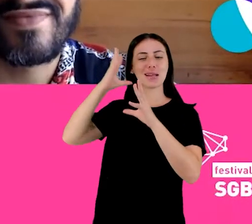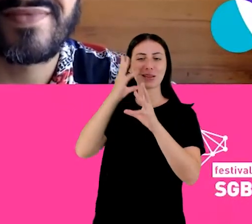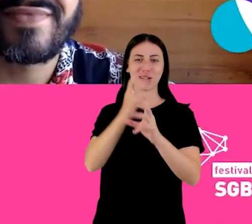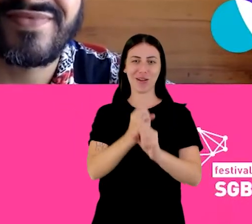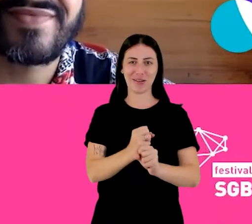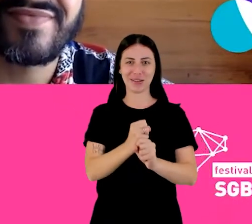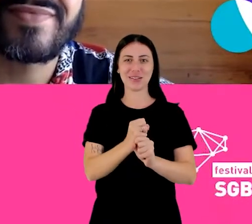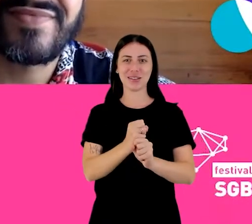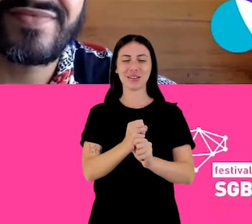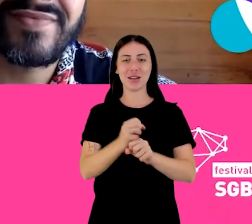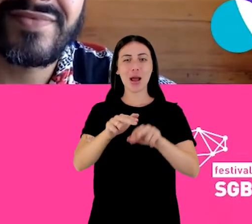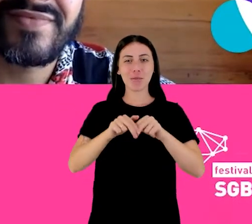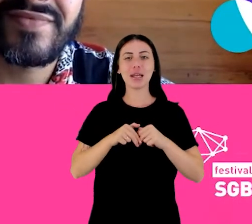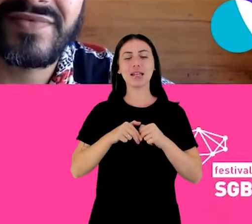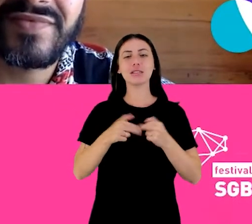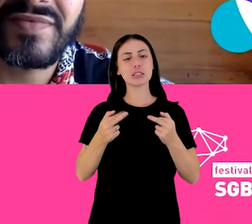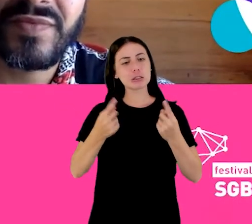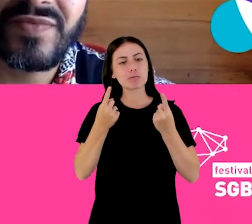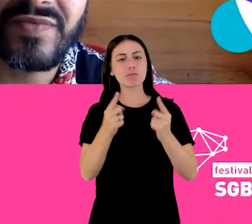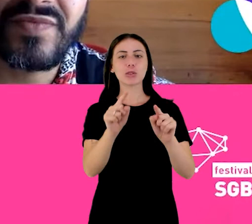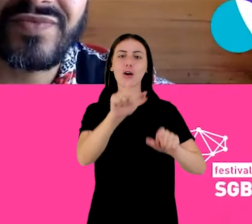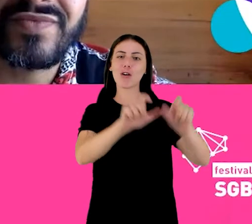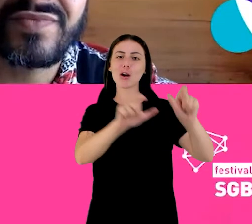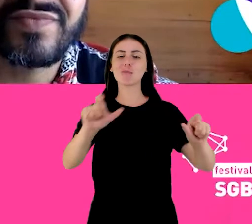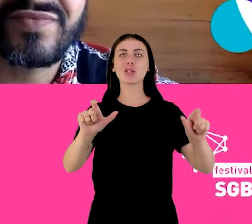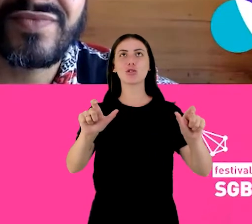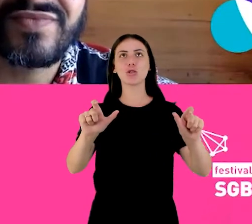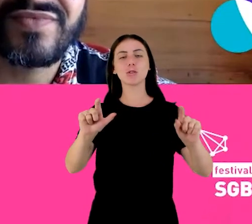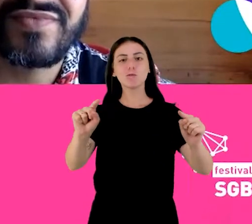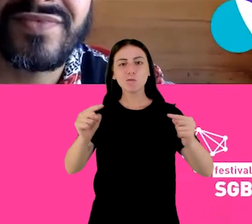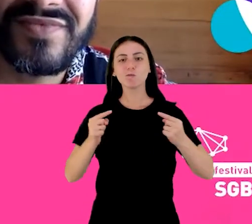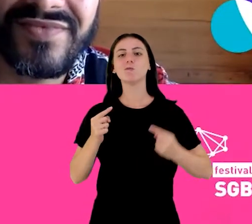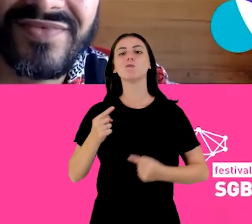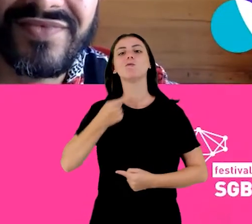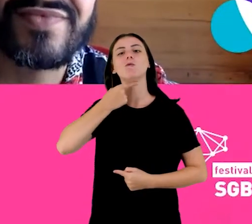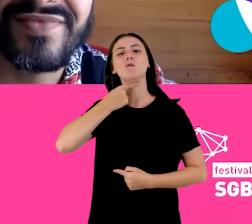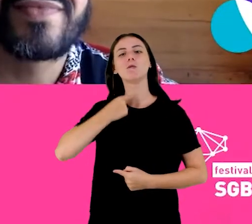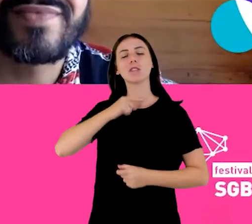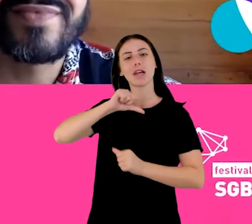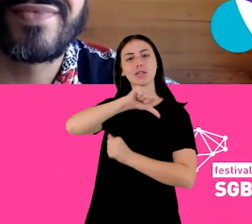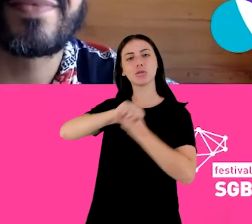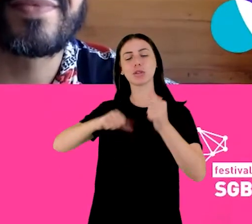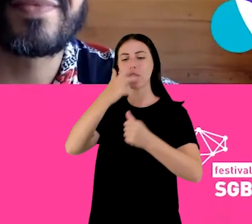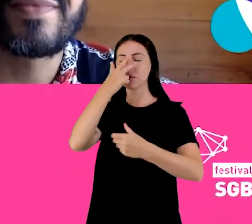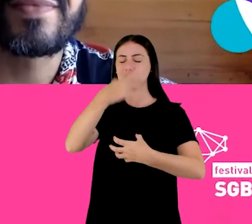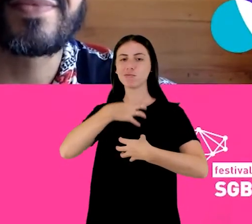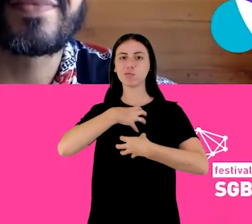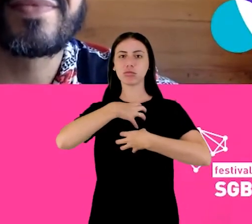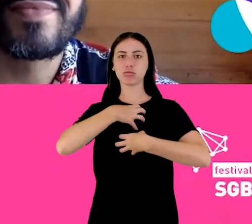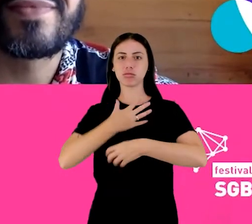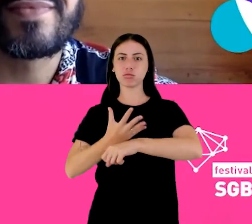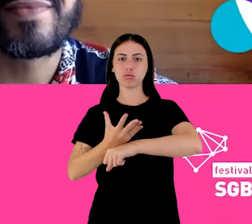desse mix de sensação que traz na gente. Mas o encontro que o cinema promove é onde provoca mudança, porque as pessoas estão